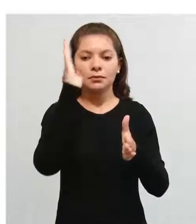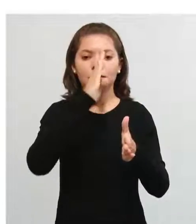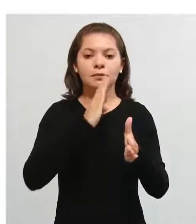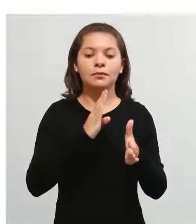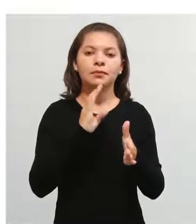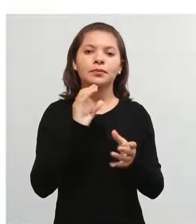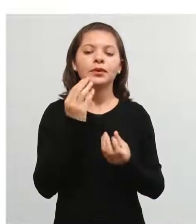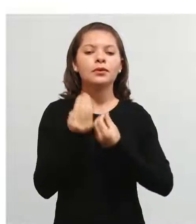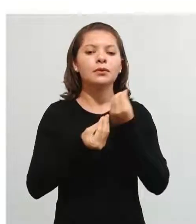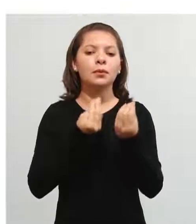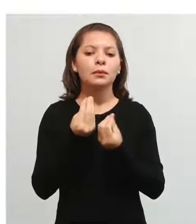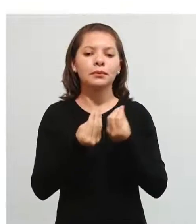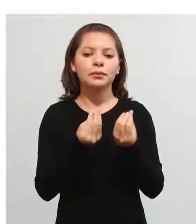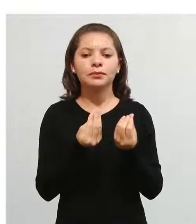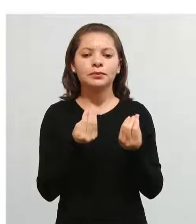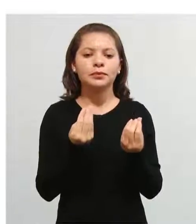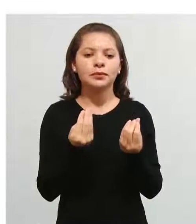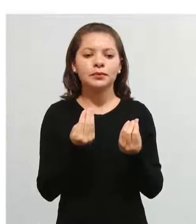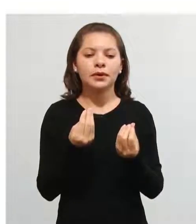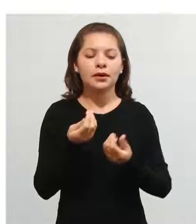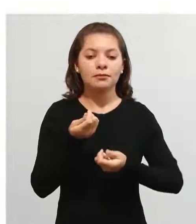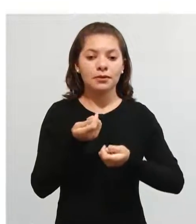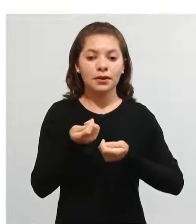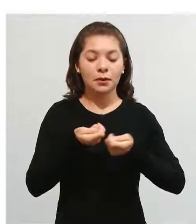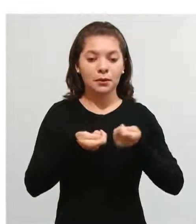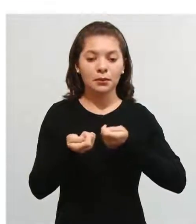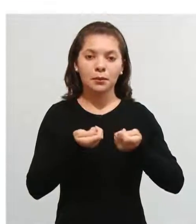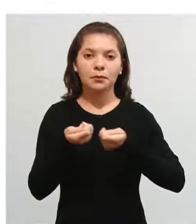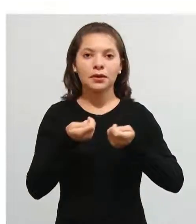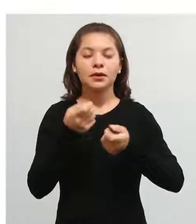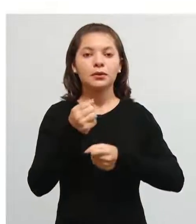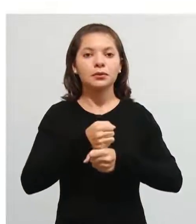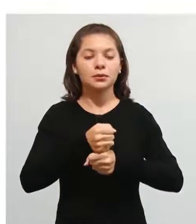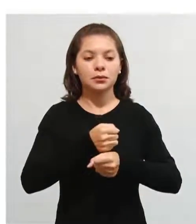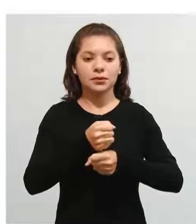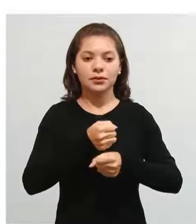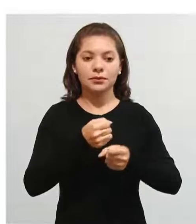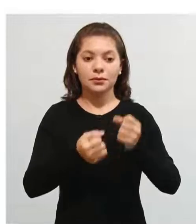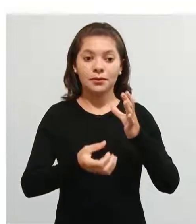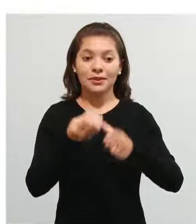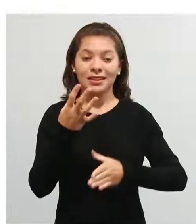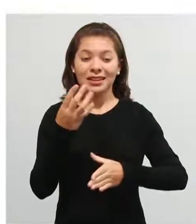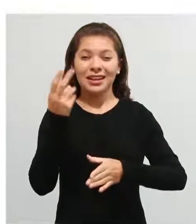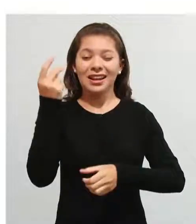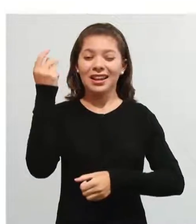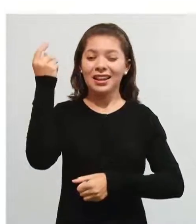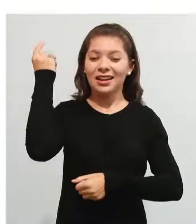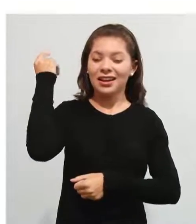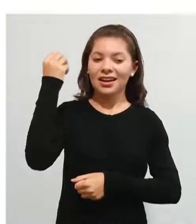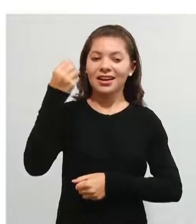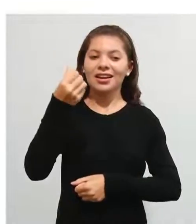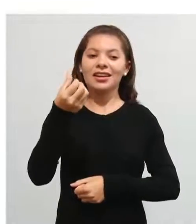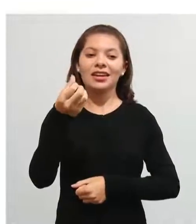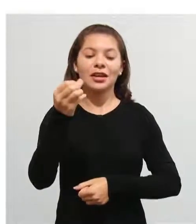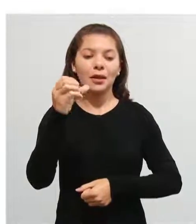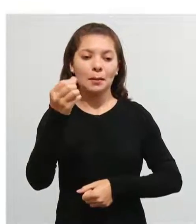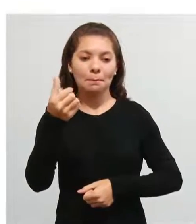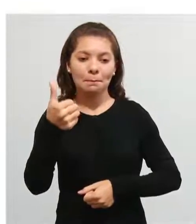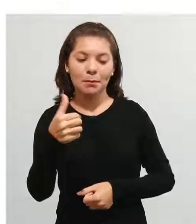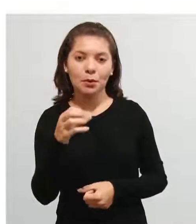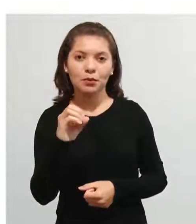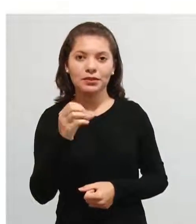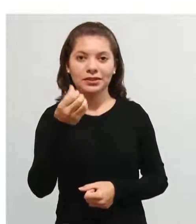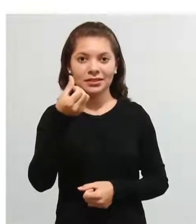de uma conjuntura econômica existente no ano de sua edição, lá em 66, né? O nosso Código